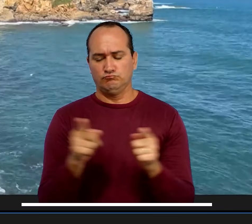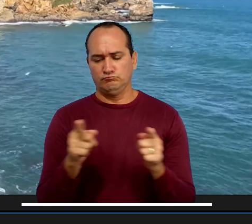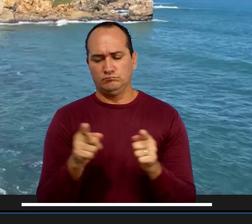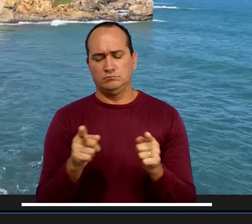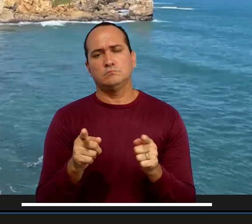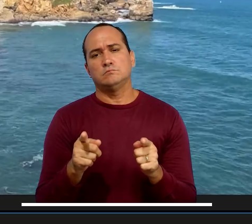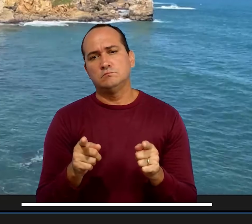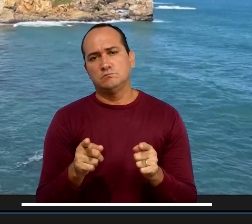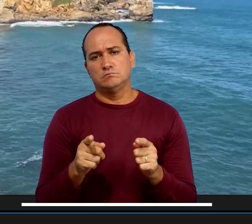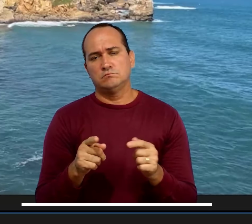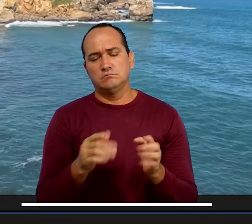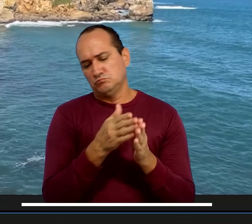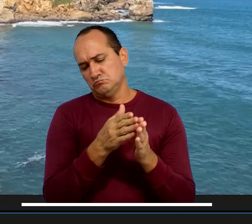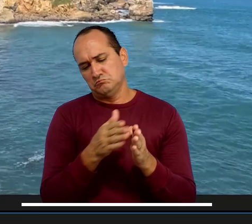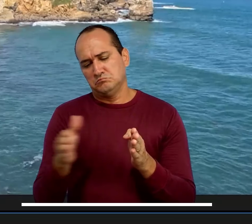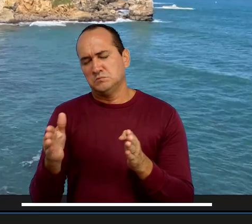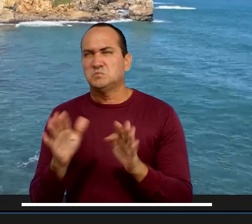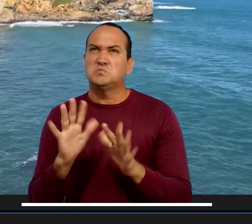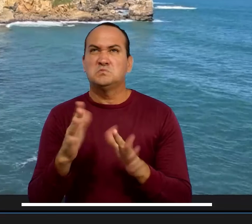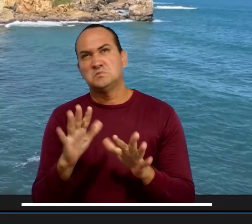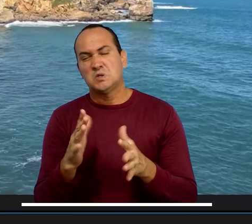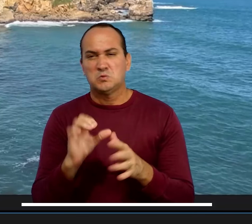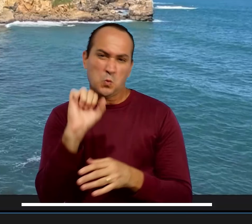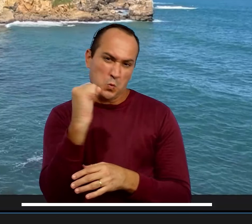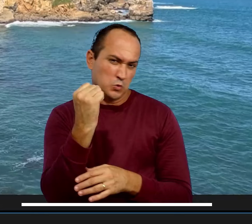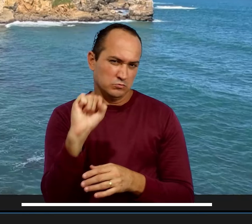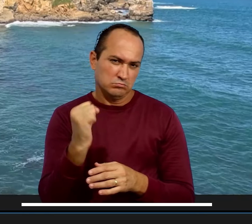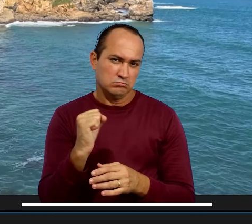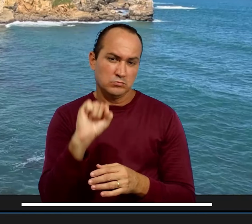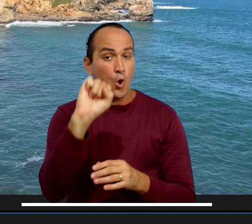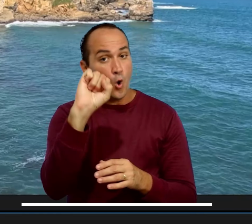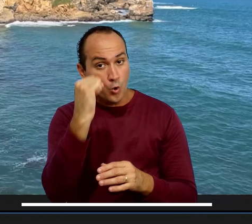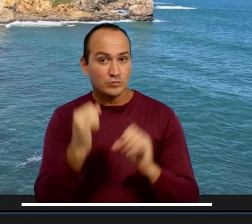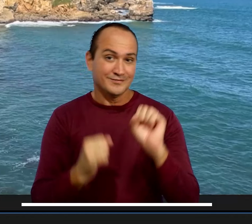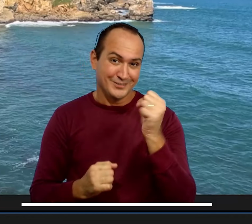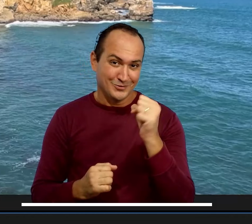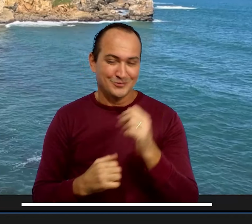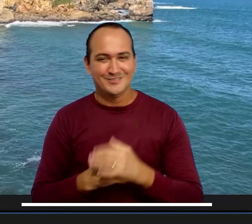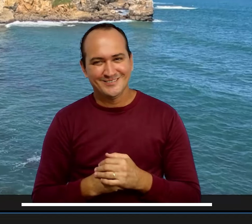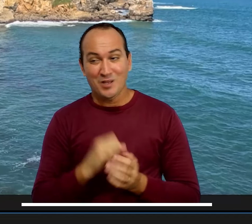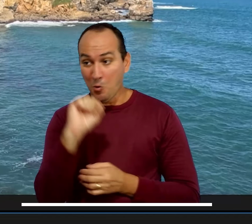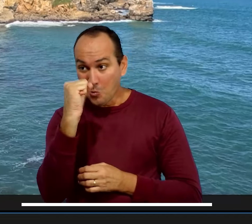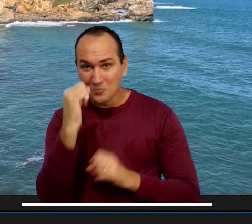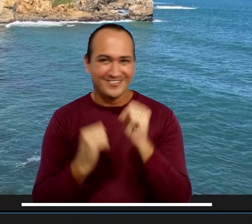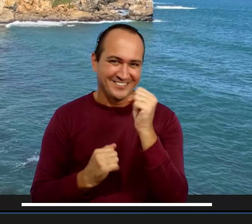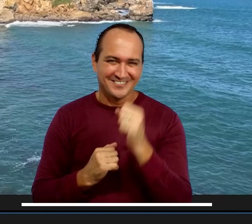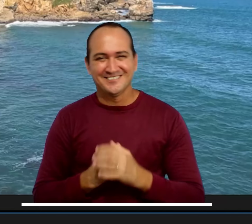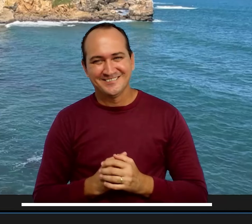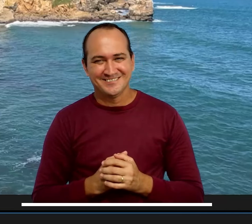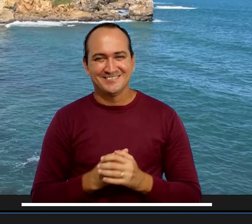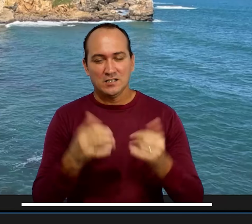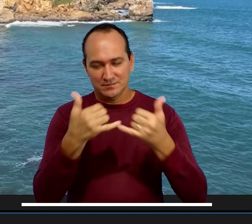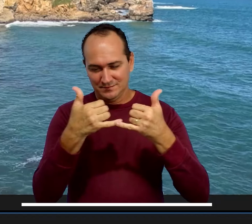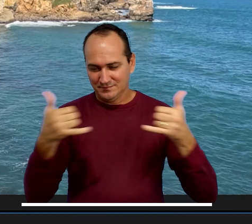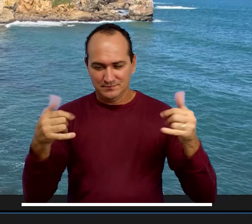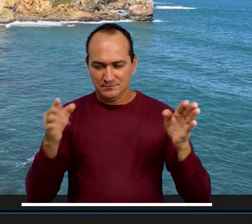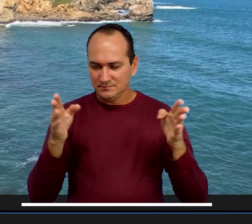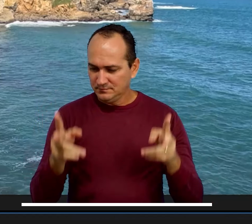um primeiro trecho. Acho que eu vou deixar aqui só aqui tipo uns 8 segundos, já é suficiente, tá? Então eu vou pegar aqui, ó, minha linha do tempo, ó, minha